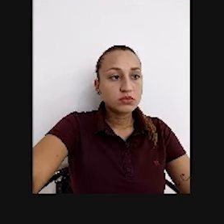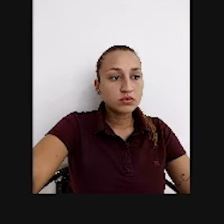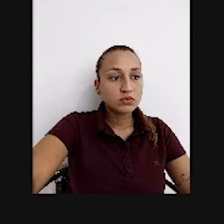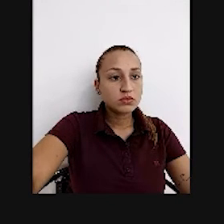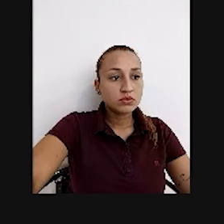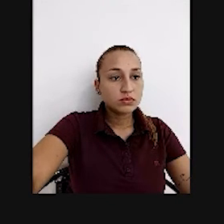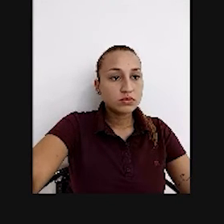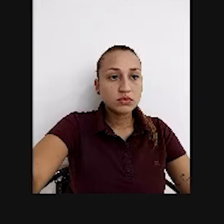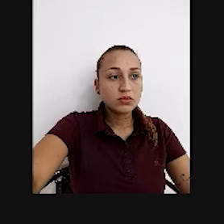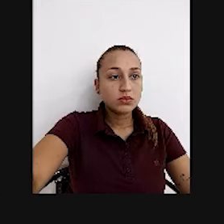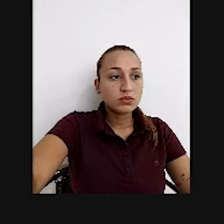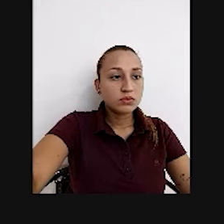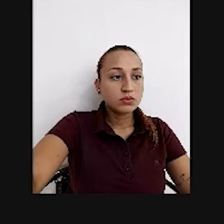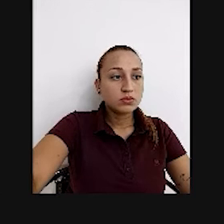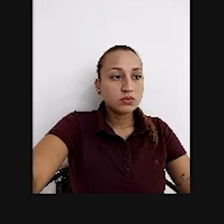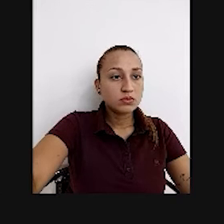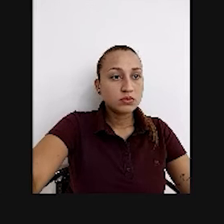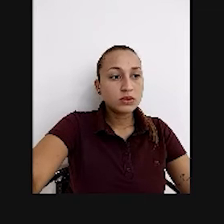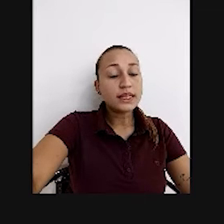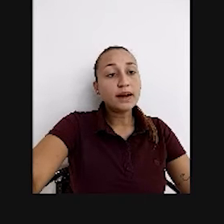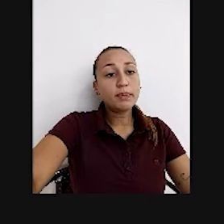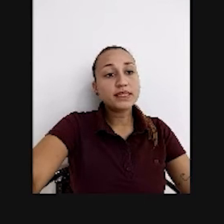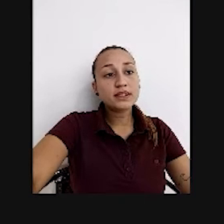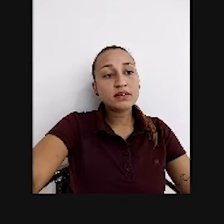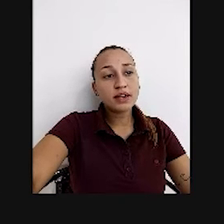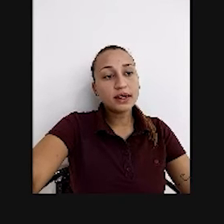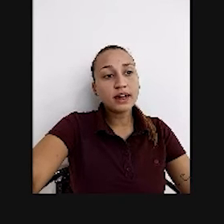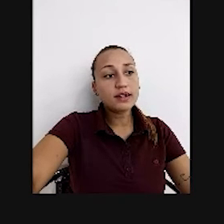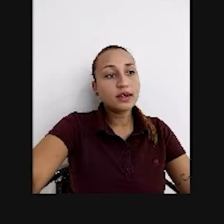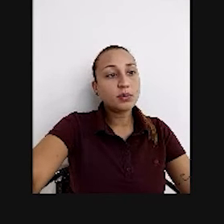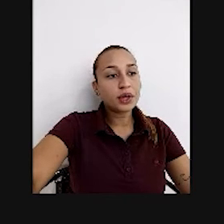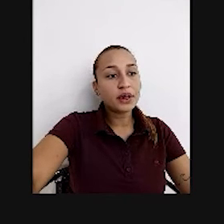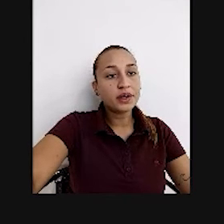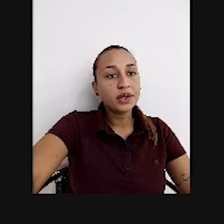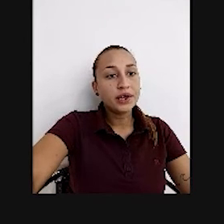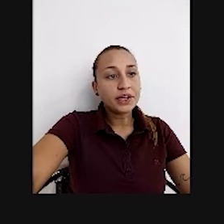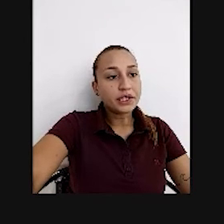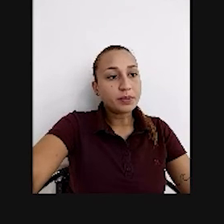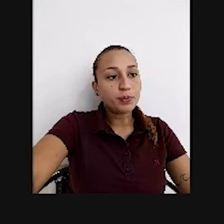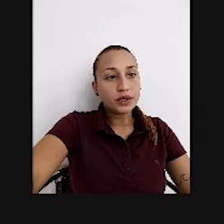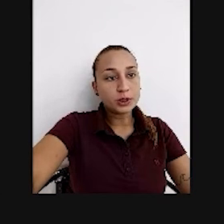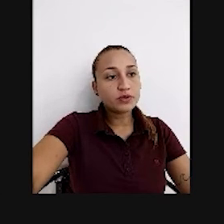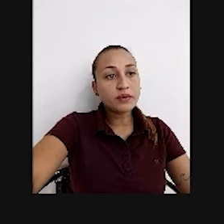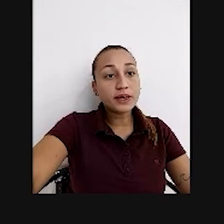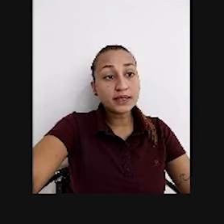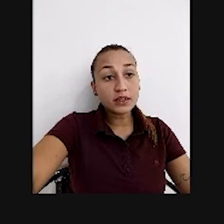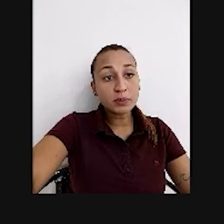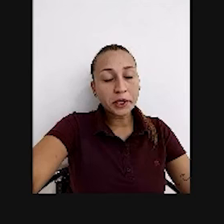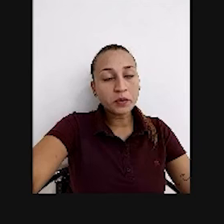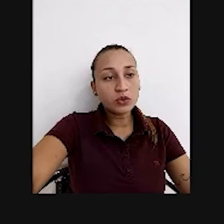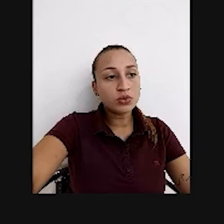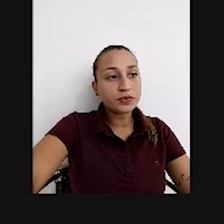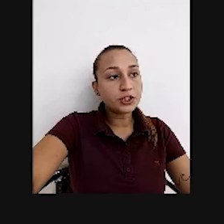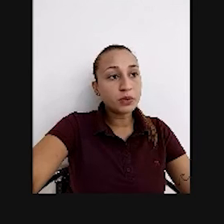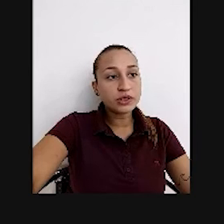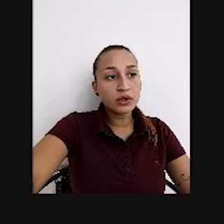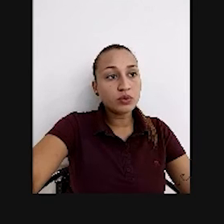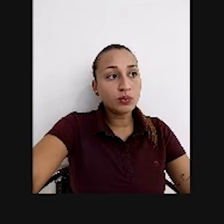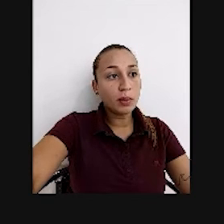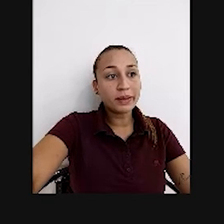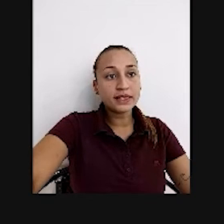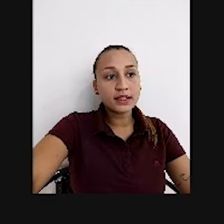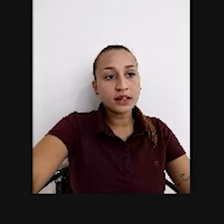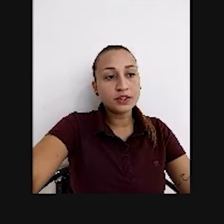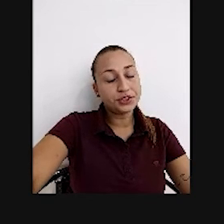na usabilidade do produto, né? E a peça ser validada, né? Porque a gente vai fazer também um outro vídeo